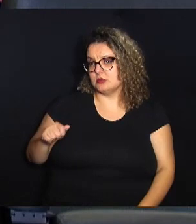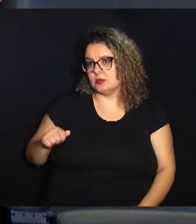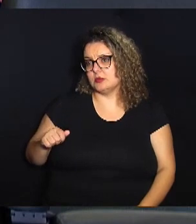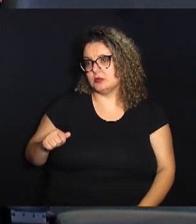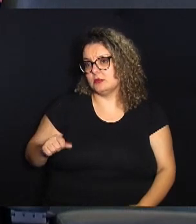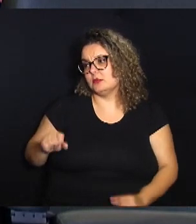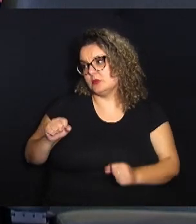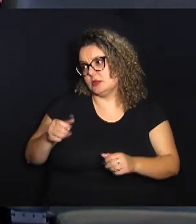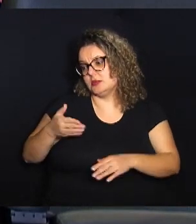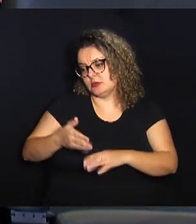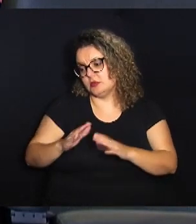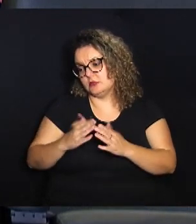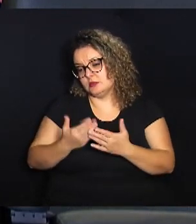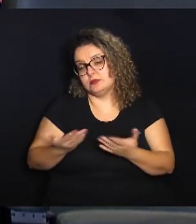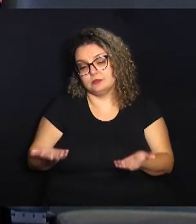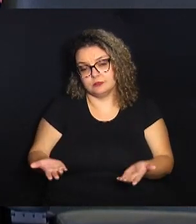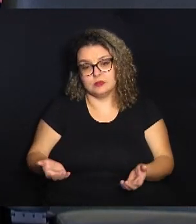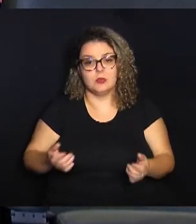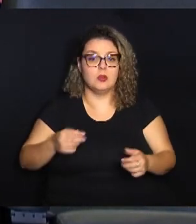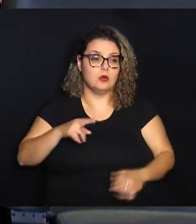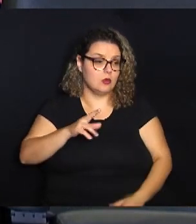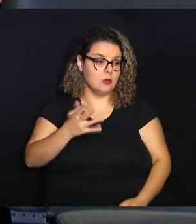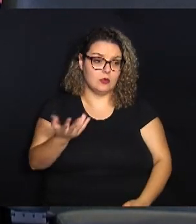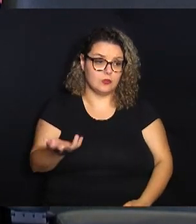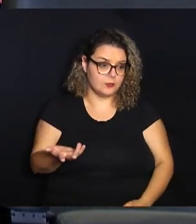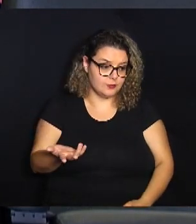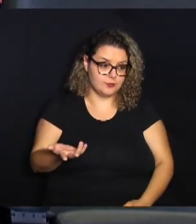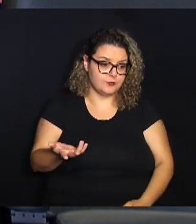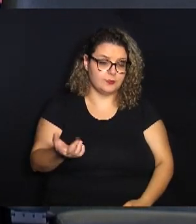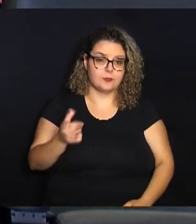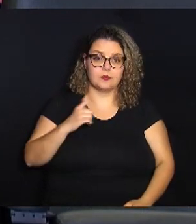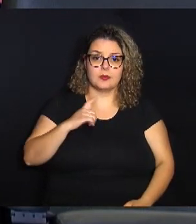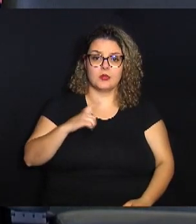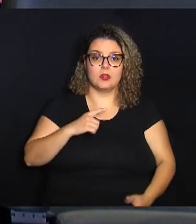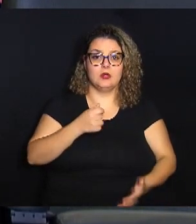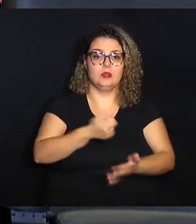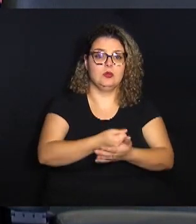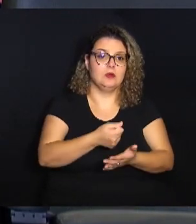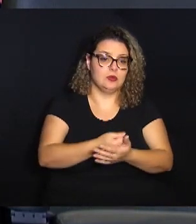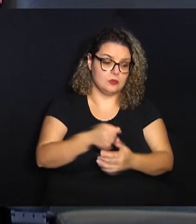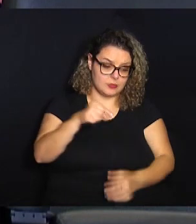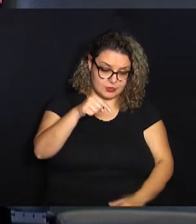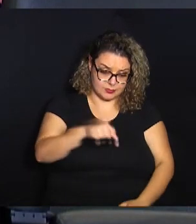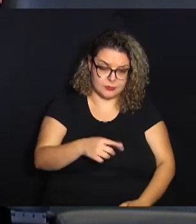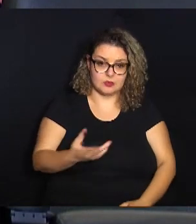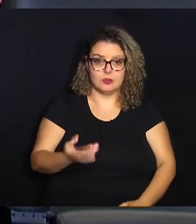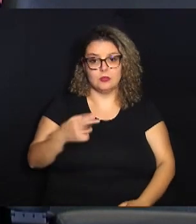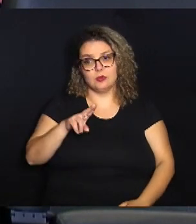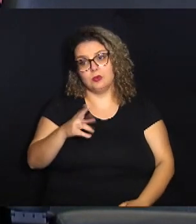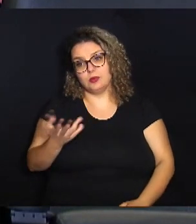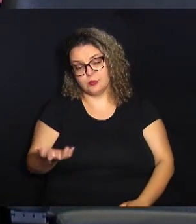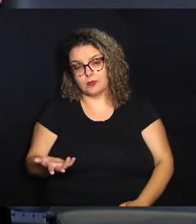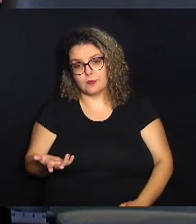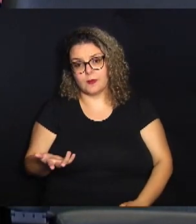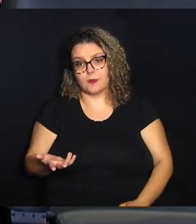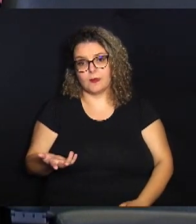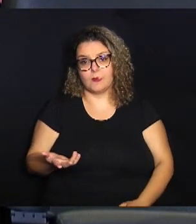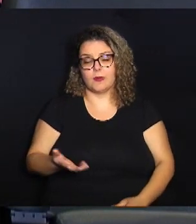nessa escola. Pois é, senão ou ela teria a obrigação de estudar nessa ou